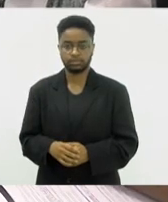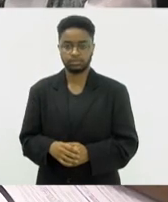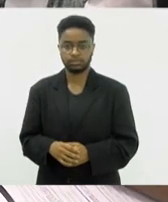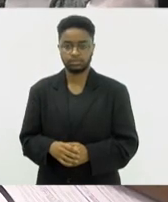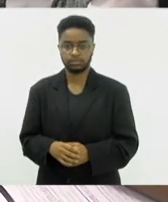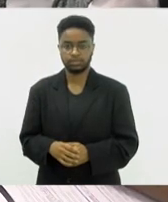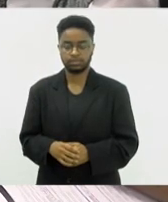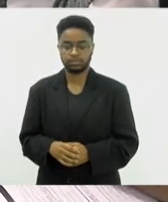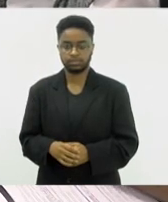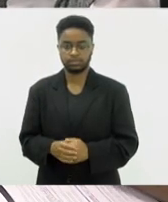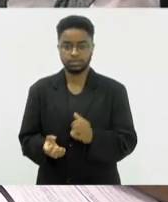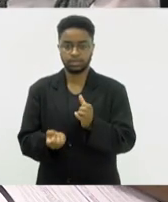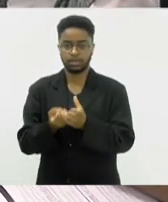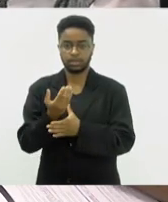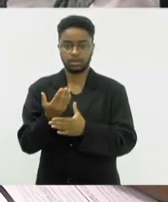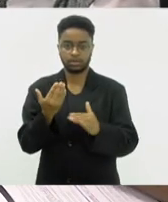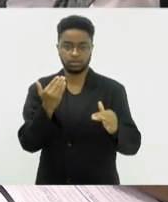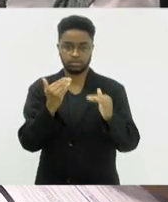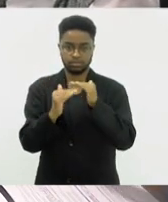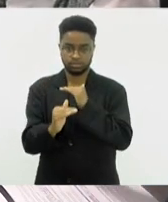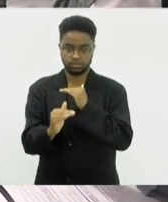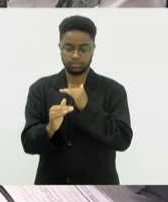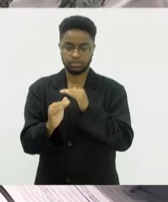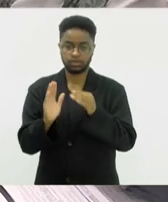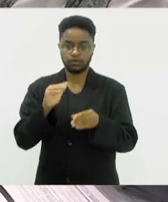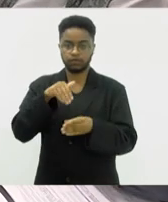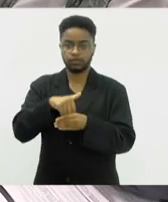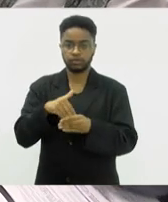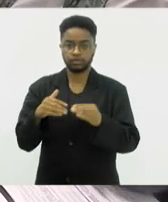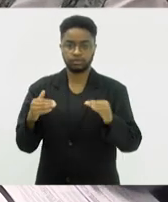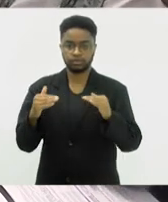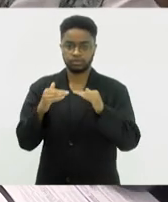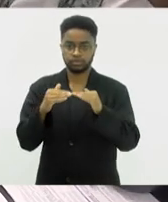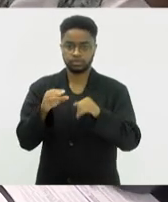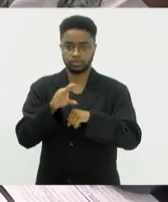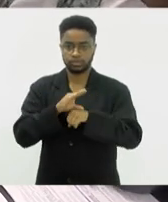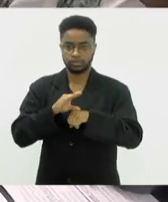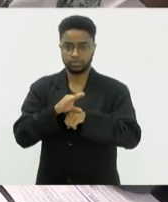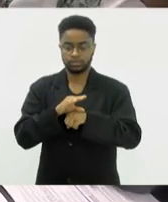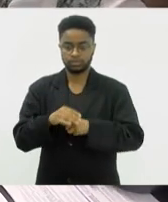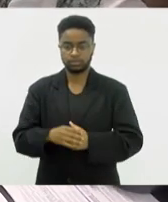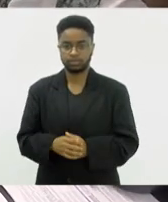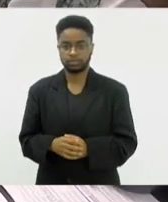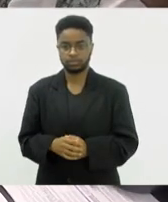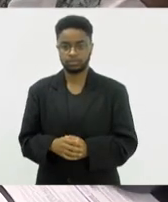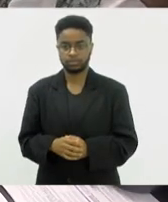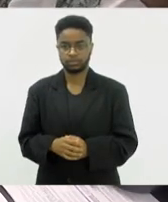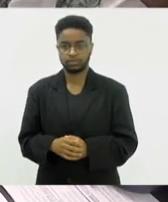abre a divergência votando pela constitucionalidade.